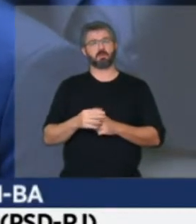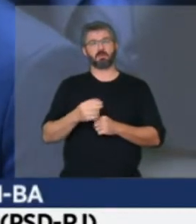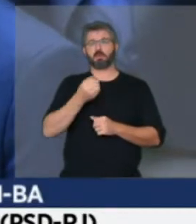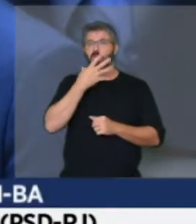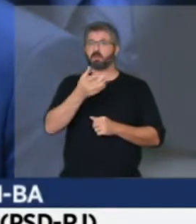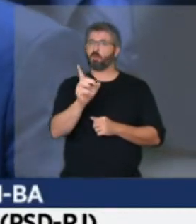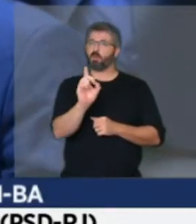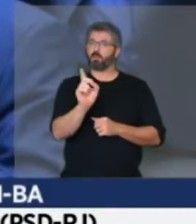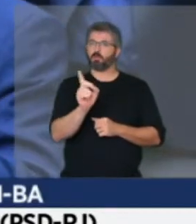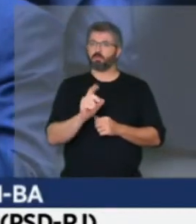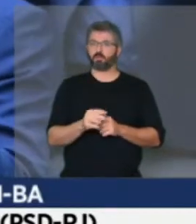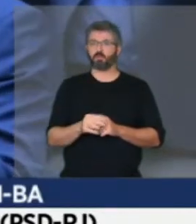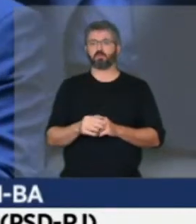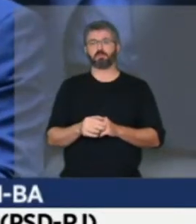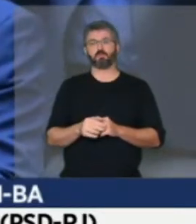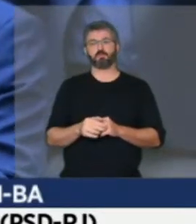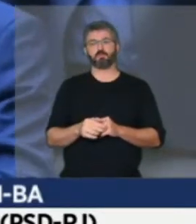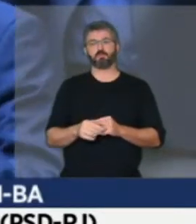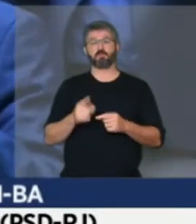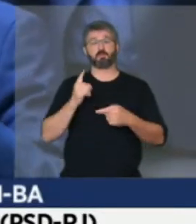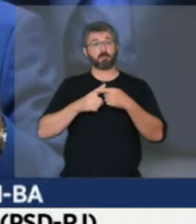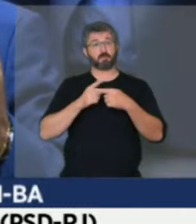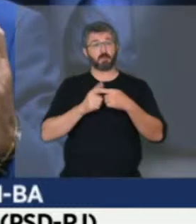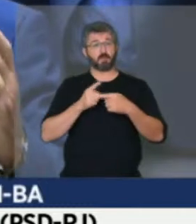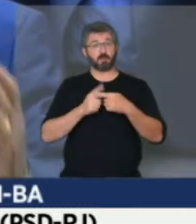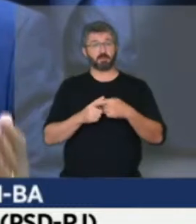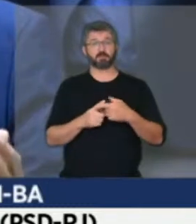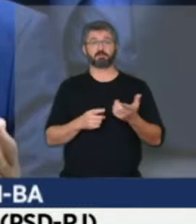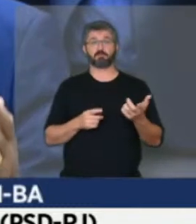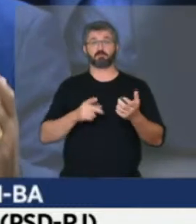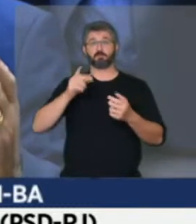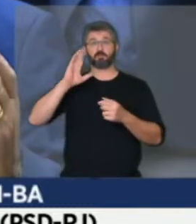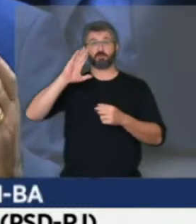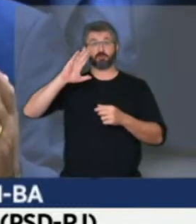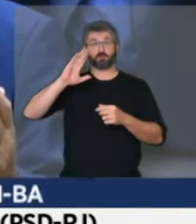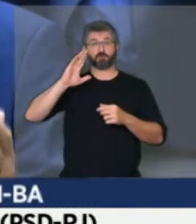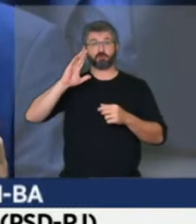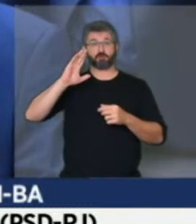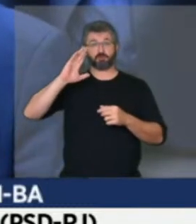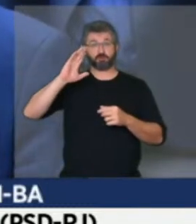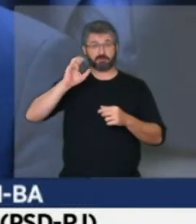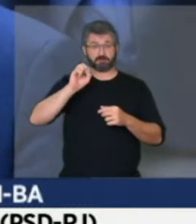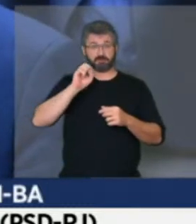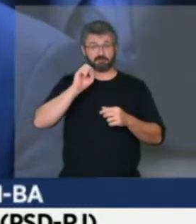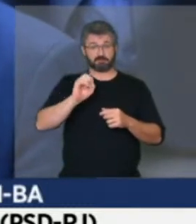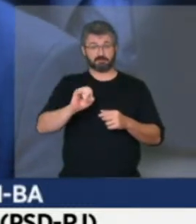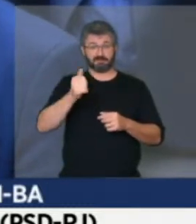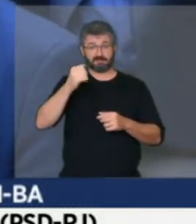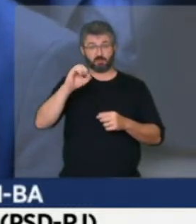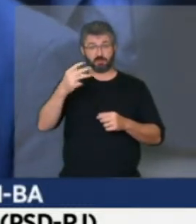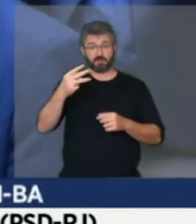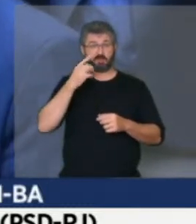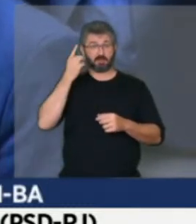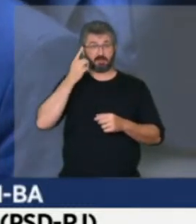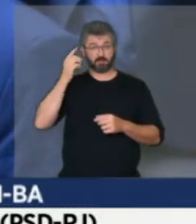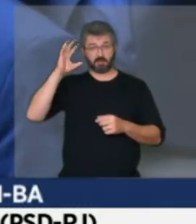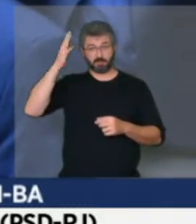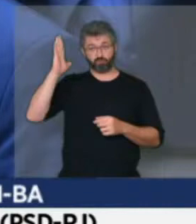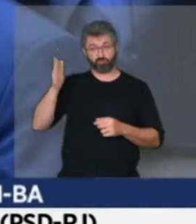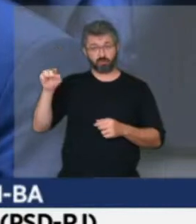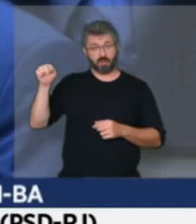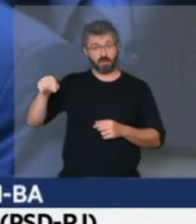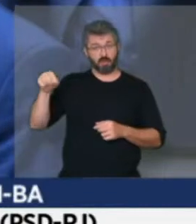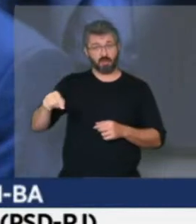razoável, deputado, que uma vez emendado por 103 deputados, Vossa